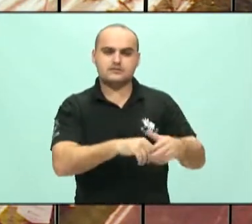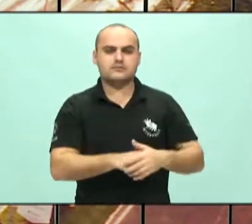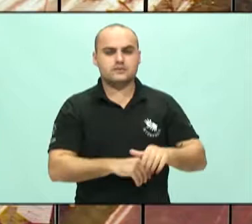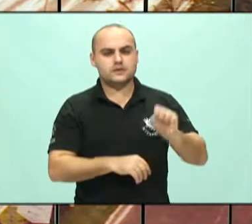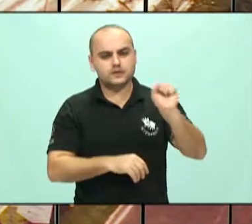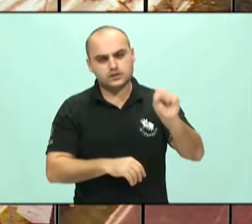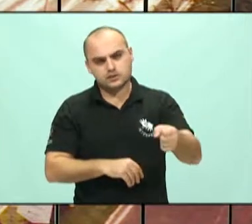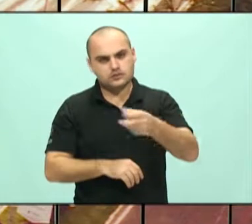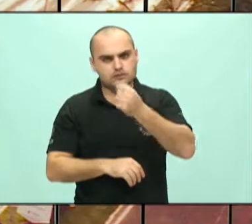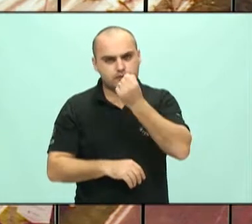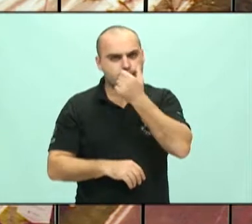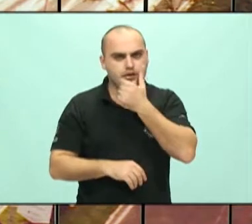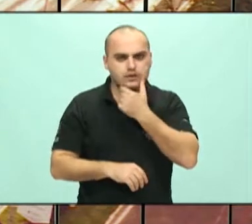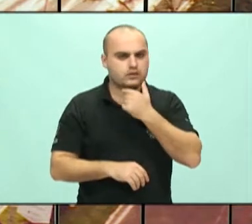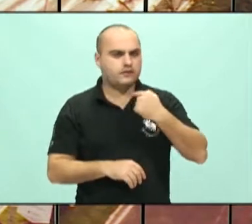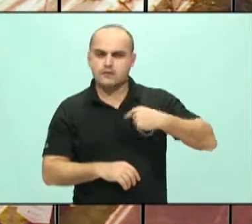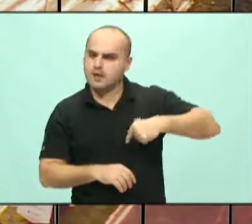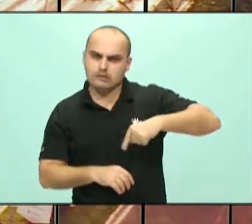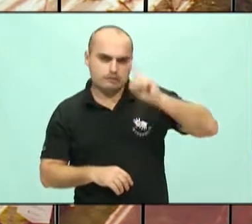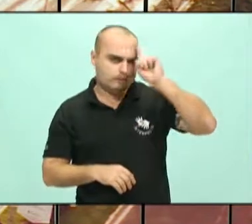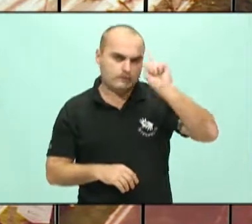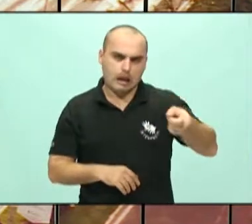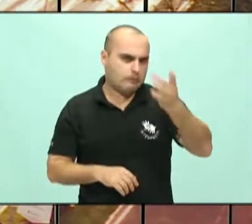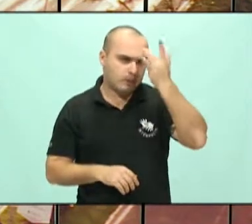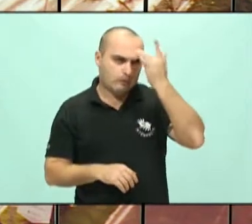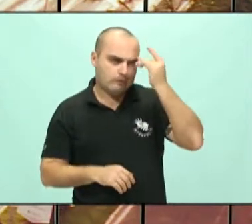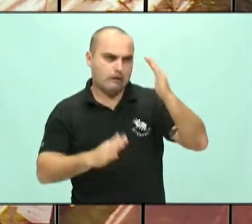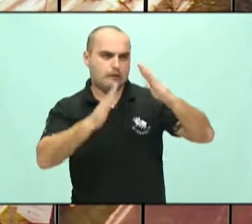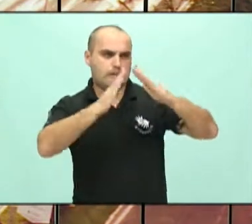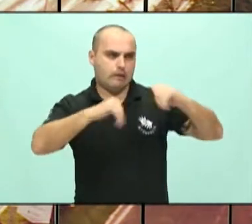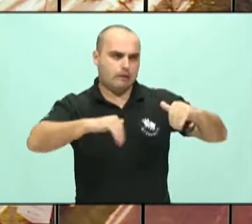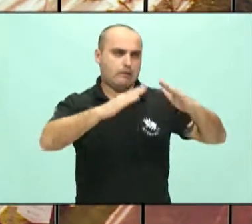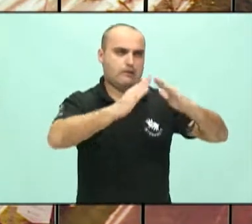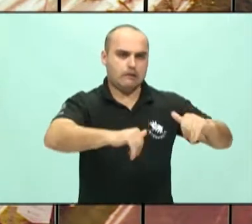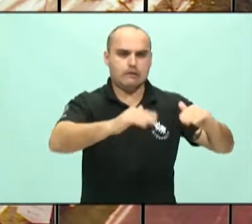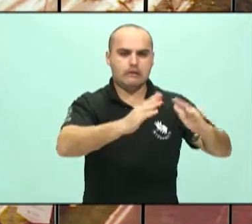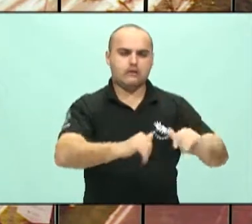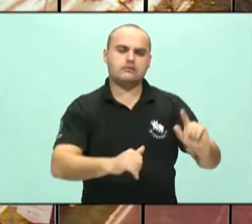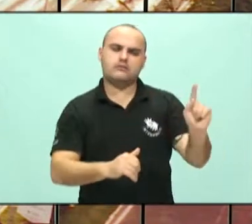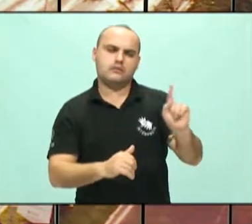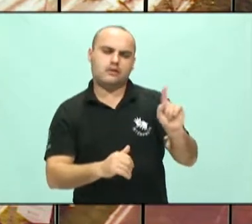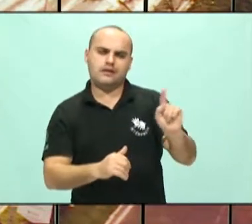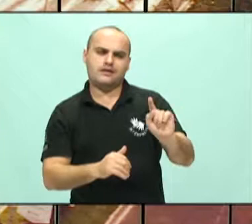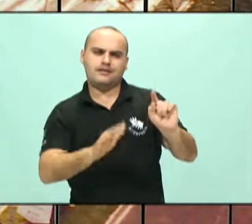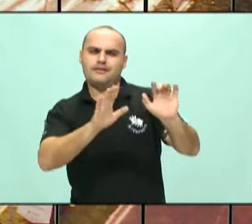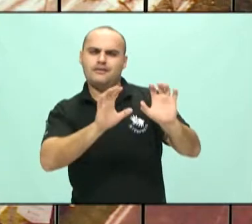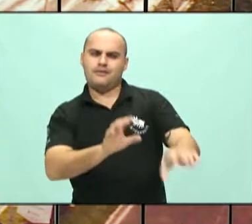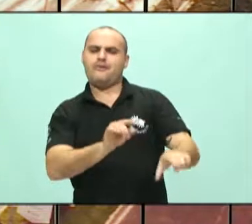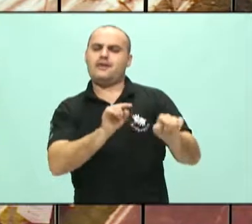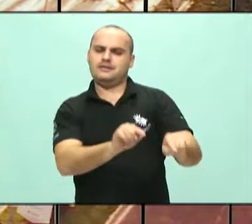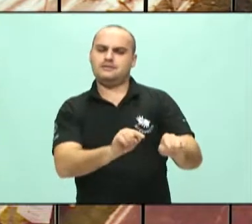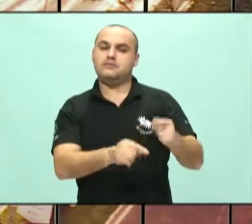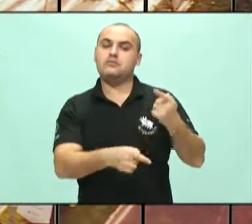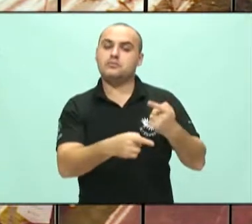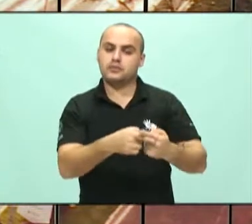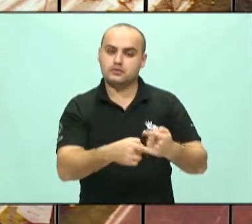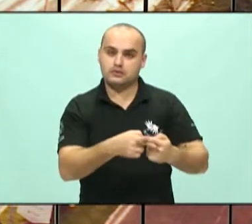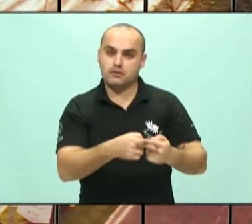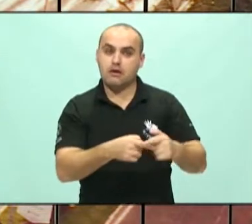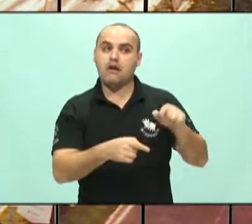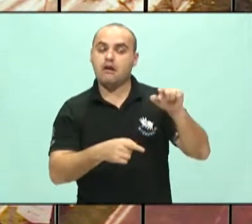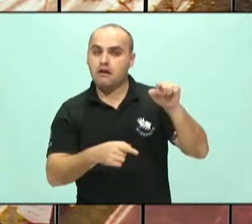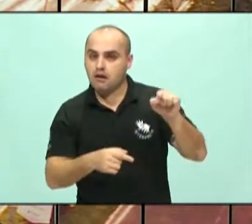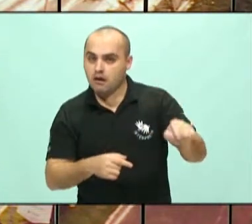prefeito Volney Morastone não vai mandar passar a patrola lá amanhã e mandar o senhor sair de casa. Não vai ser assim. Até porque ele,